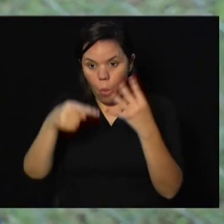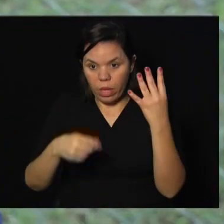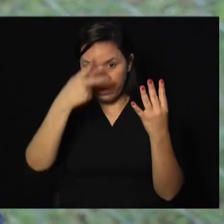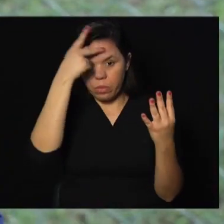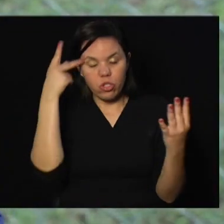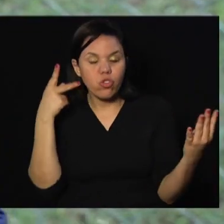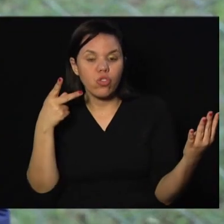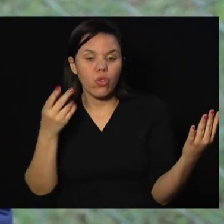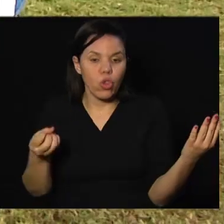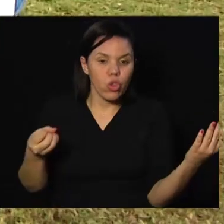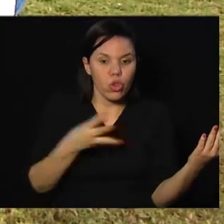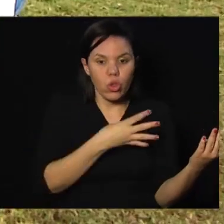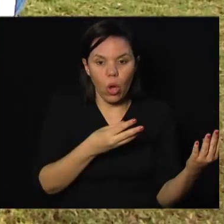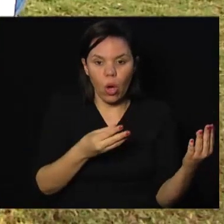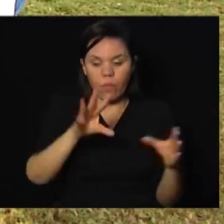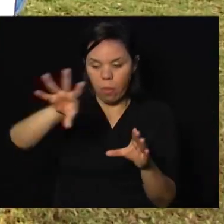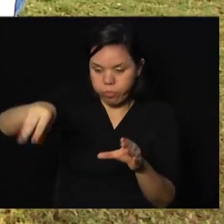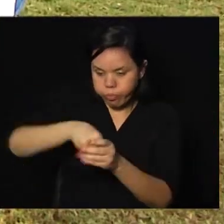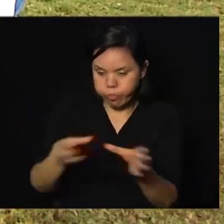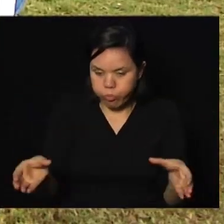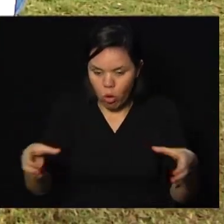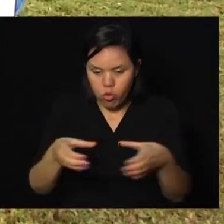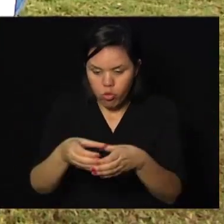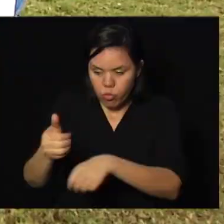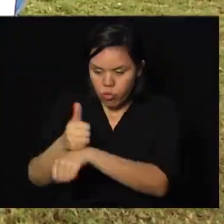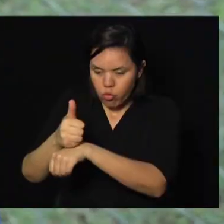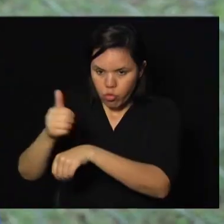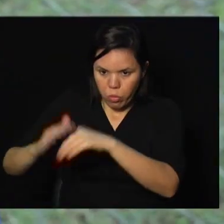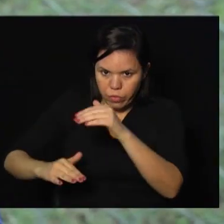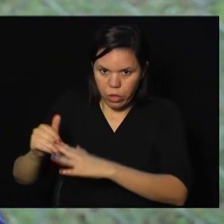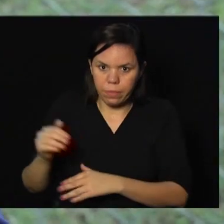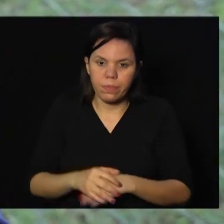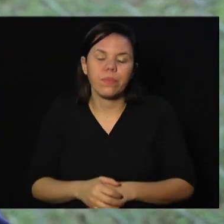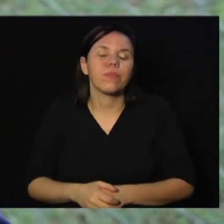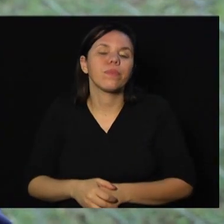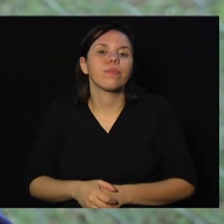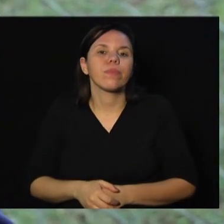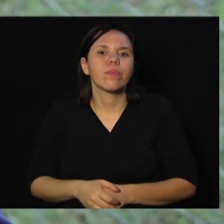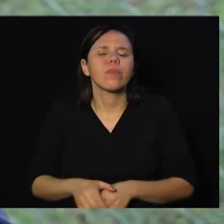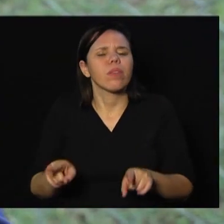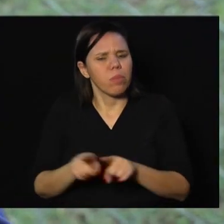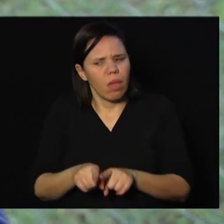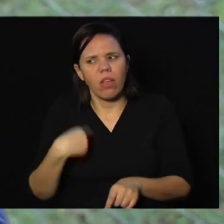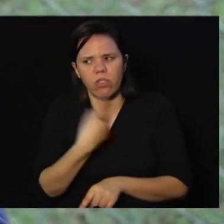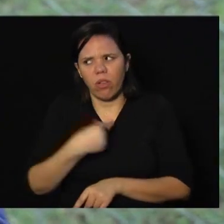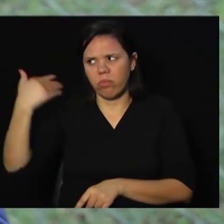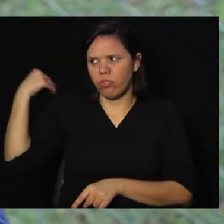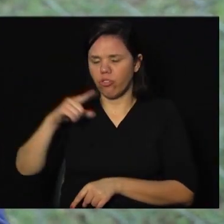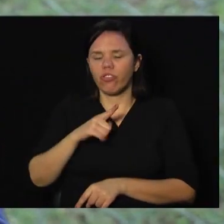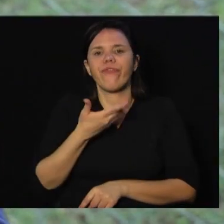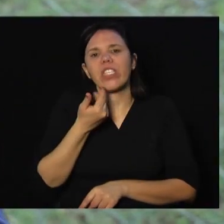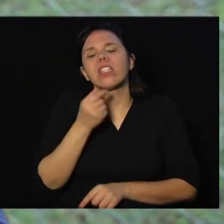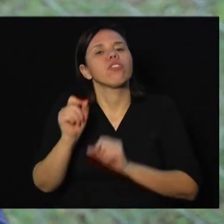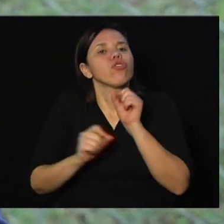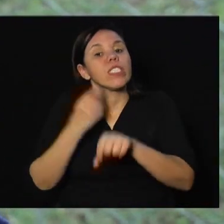o profissional, entendeu? Subir, né, e formar. E tínhamos também uma facilidade que a